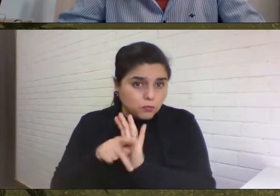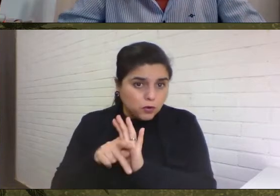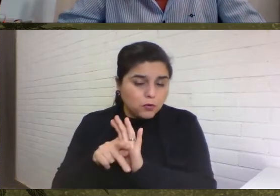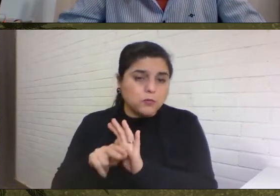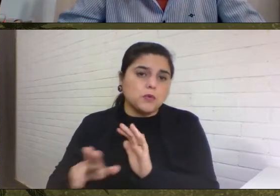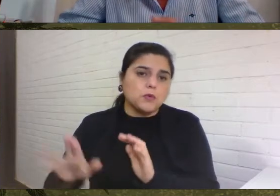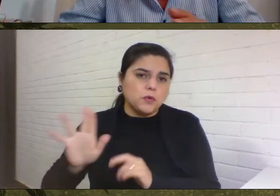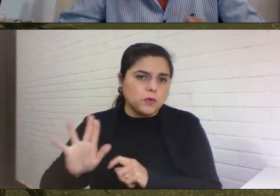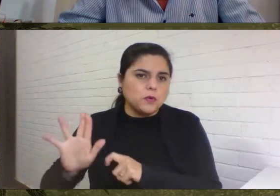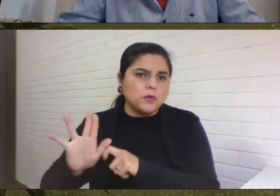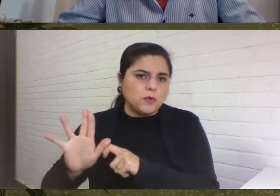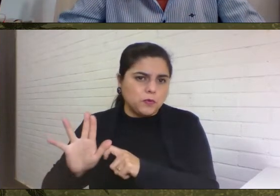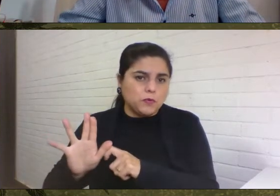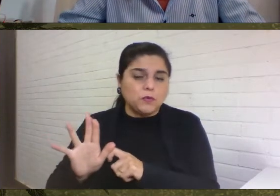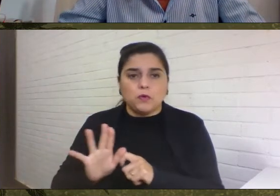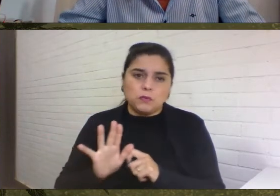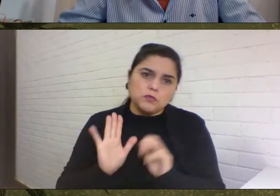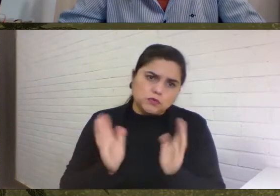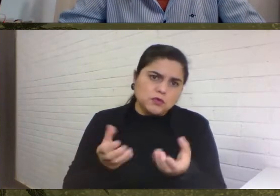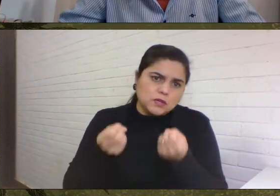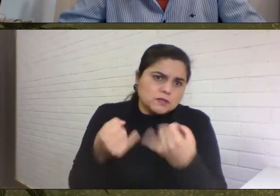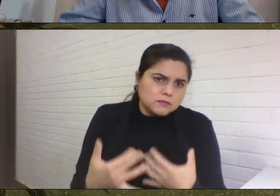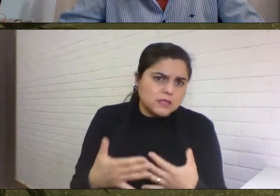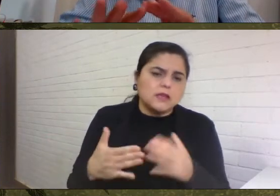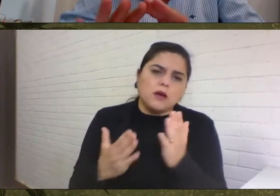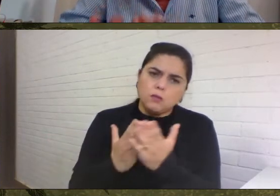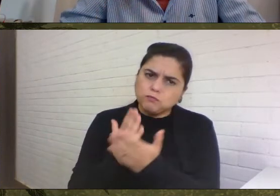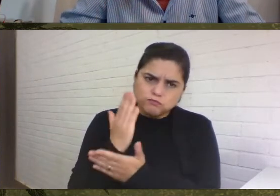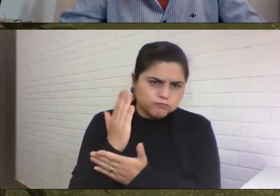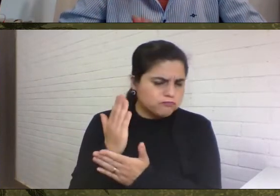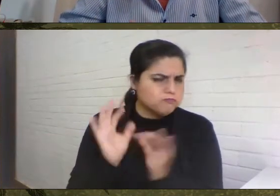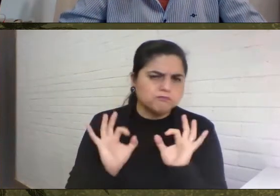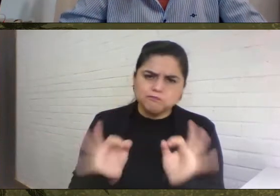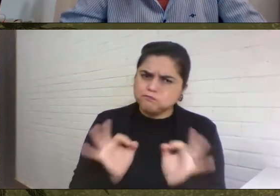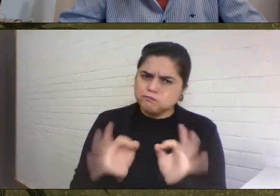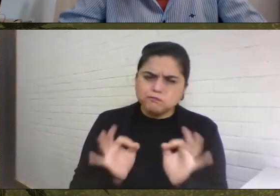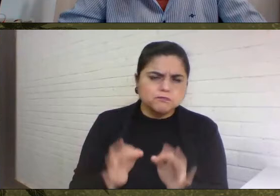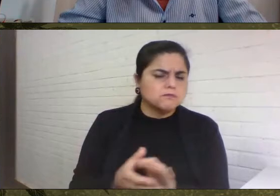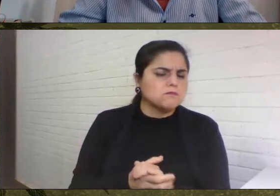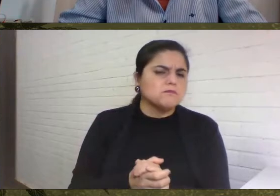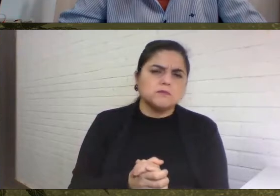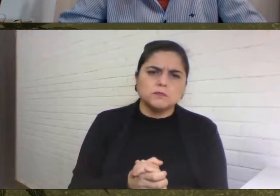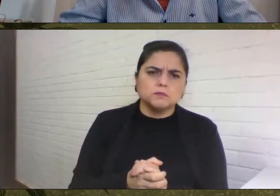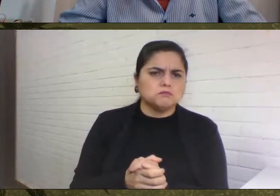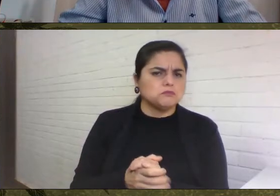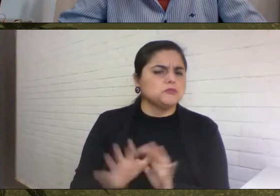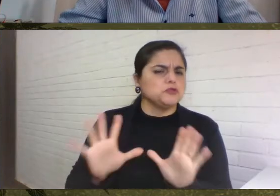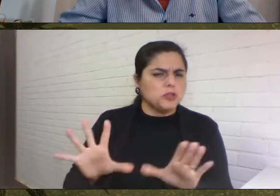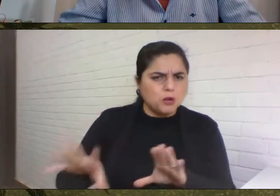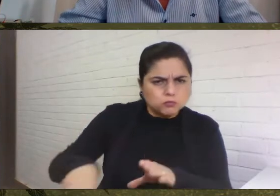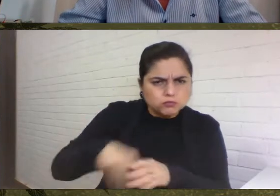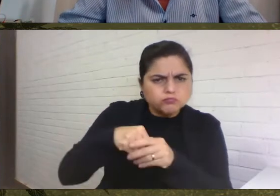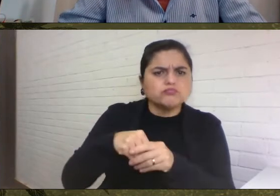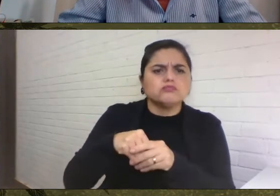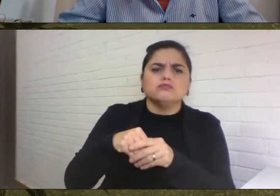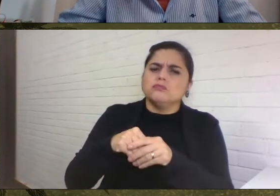isso foi aprovado, está perfeitamente incluído no nosso quadro